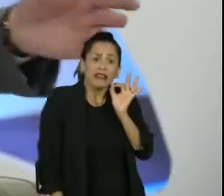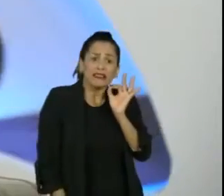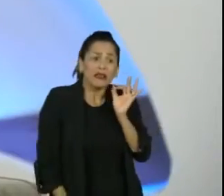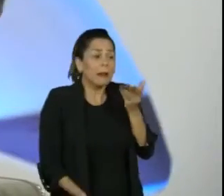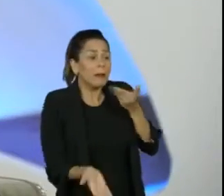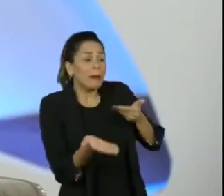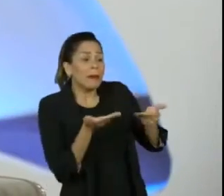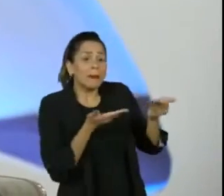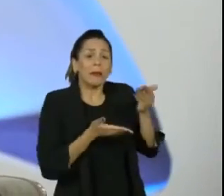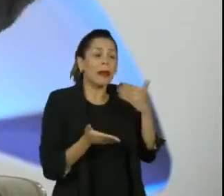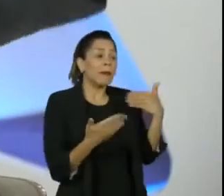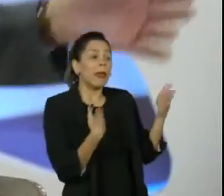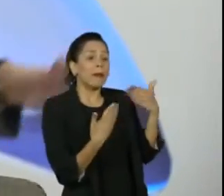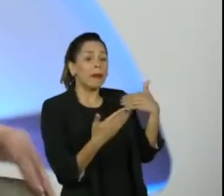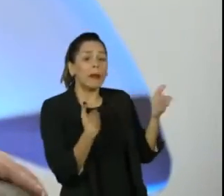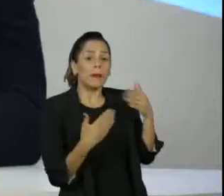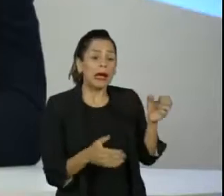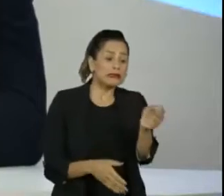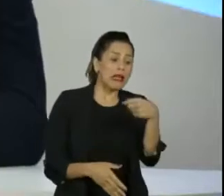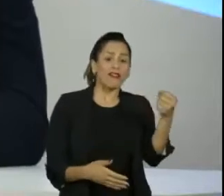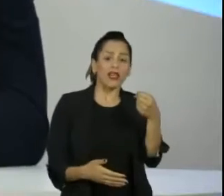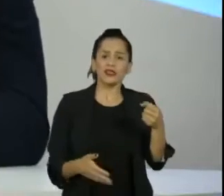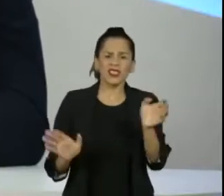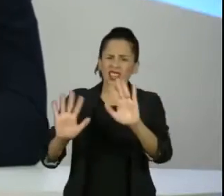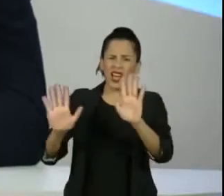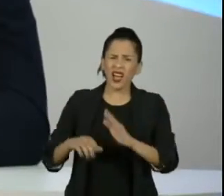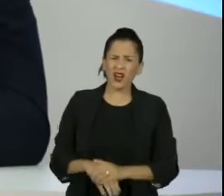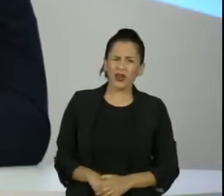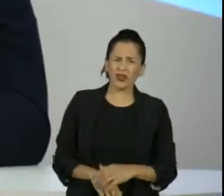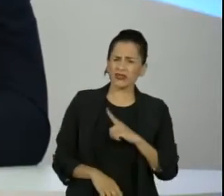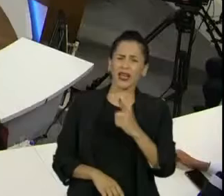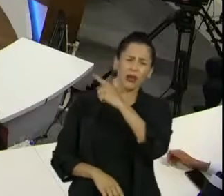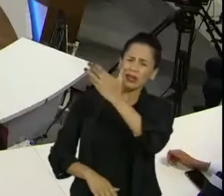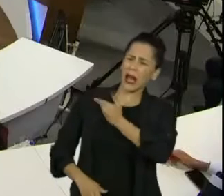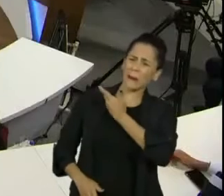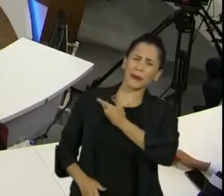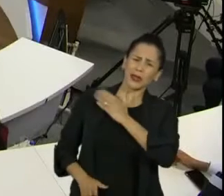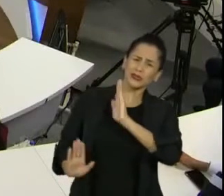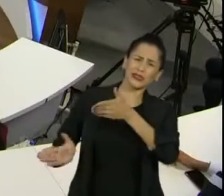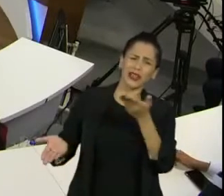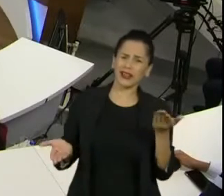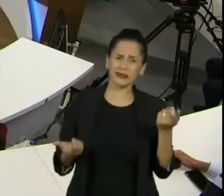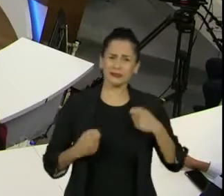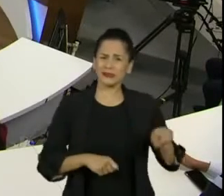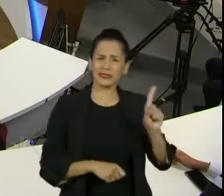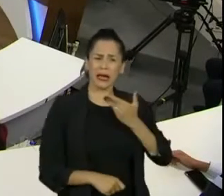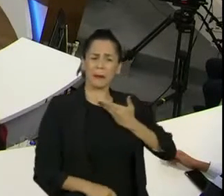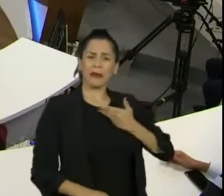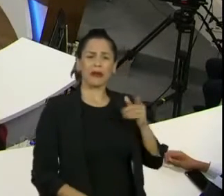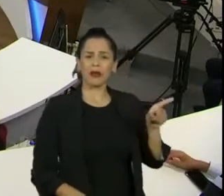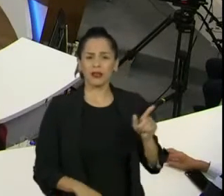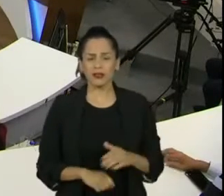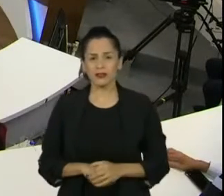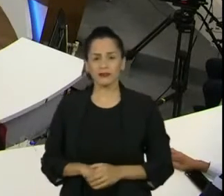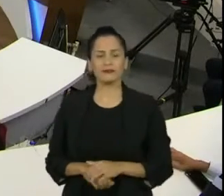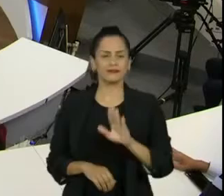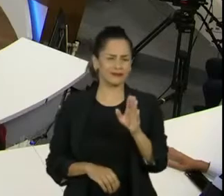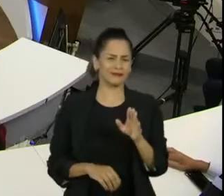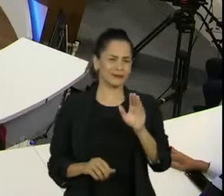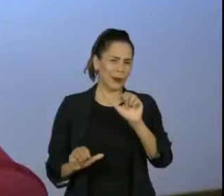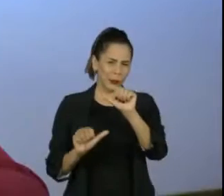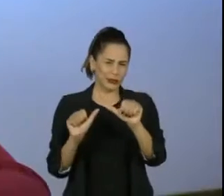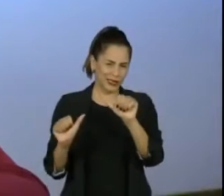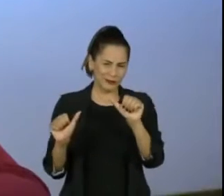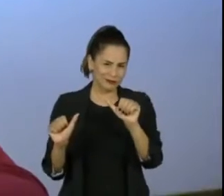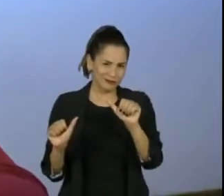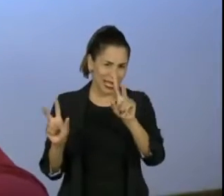Ué, bala de araxá tem gente que traz para mim, ué. Prefeito, mudando um pouco de assunto, falando um pouco de ideologia, o senhor foi à